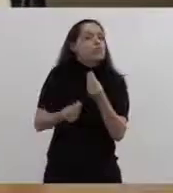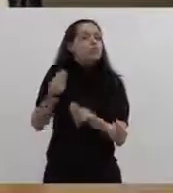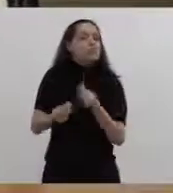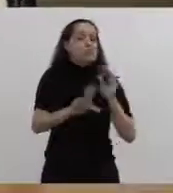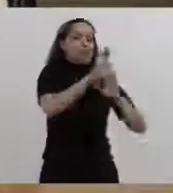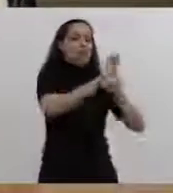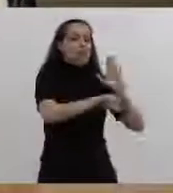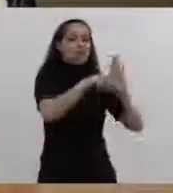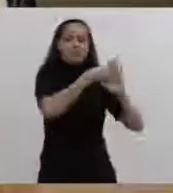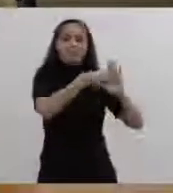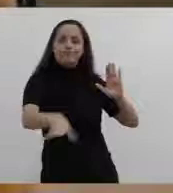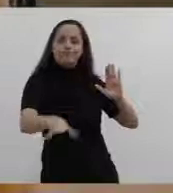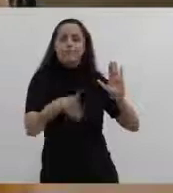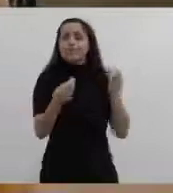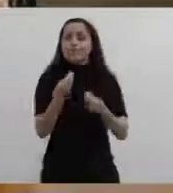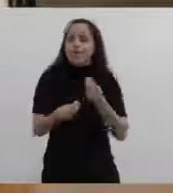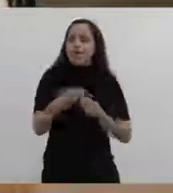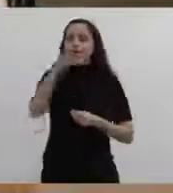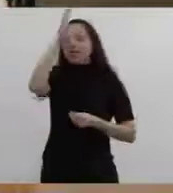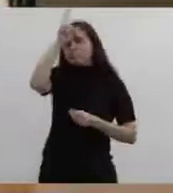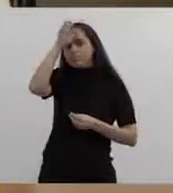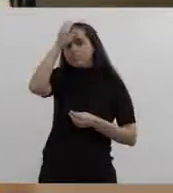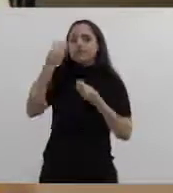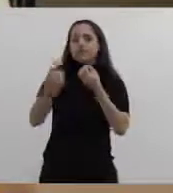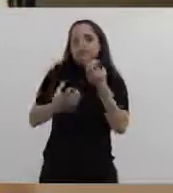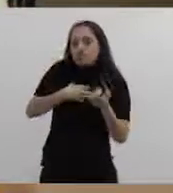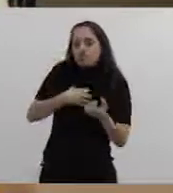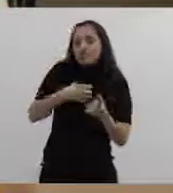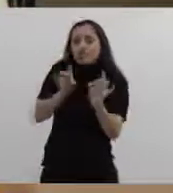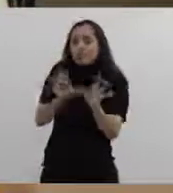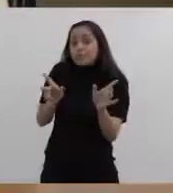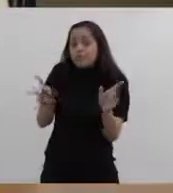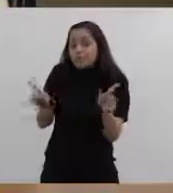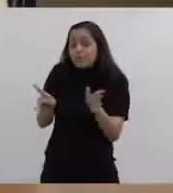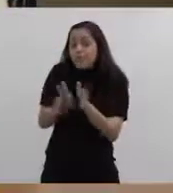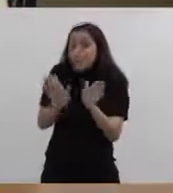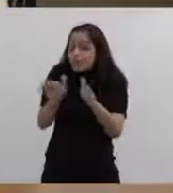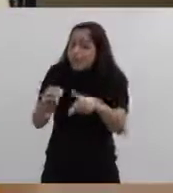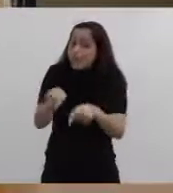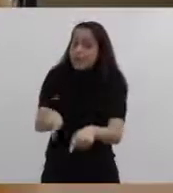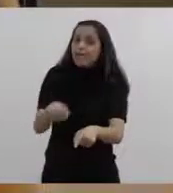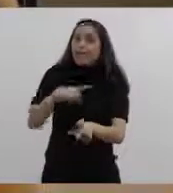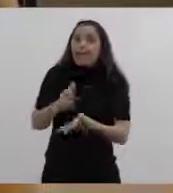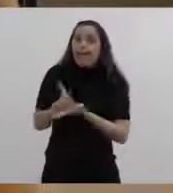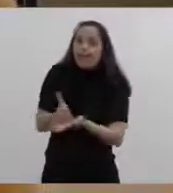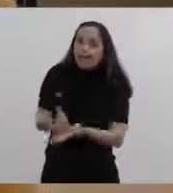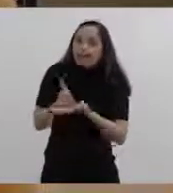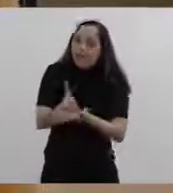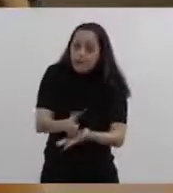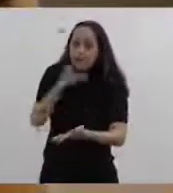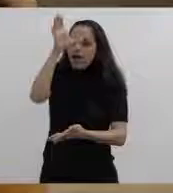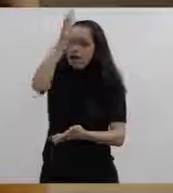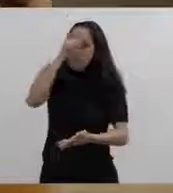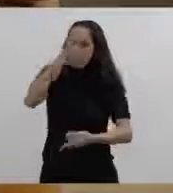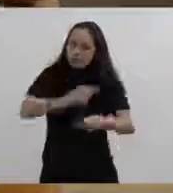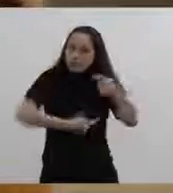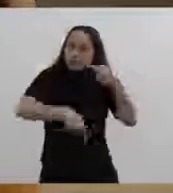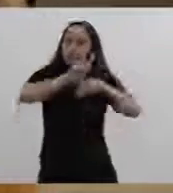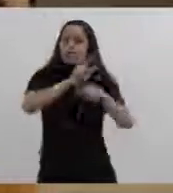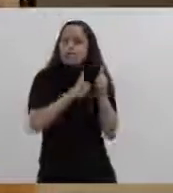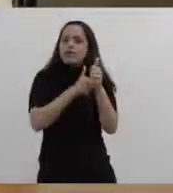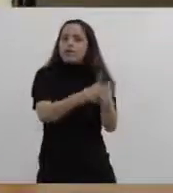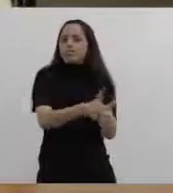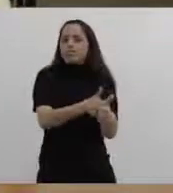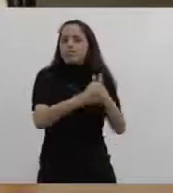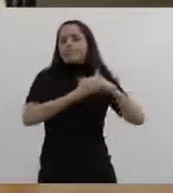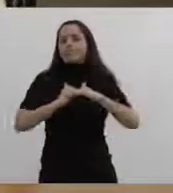uma configuração de apoio? Uma configuração de apoio é quando você tem que ensinar o currículo que existe para todos os estudantes para uma criança